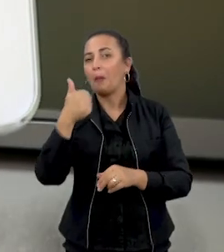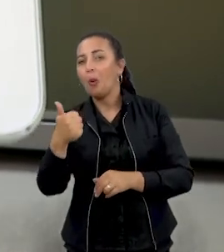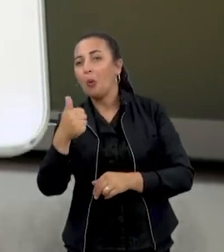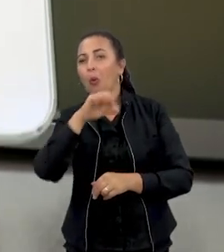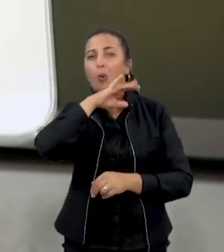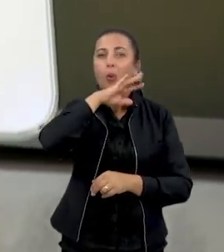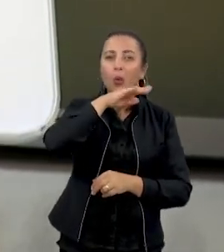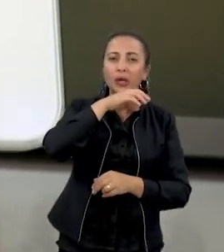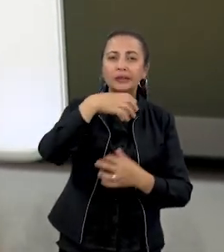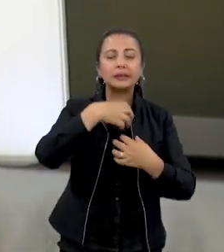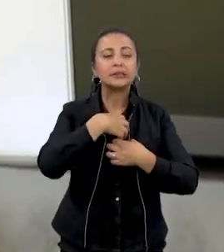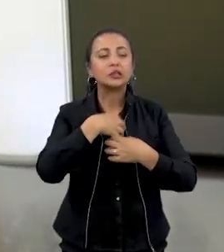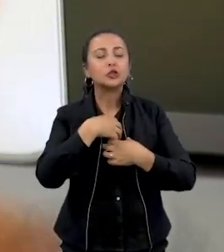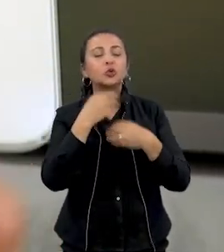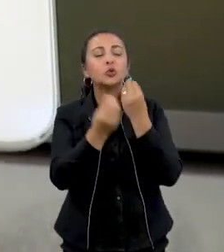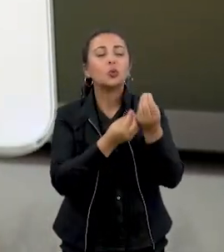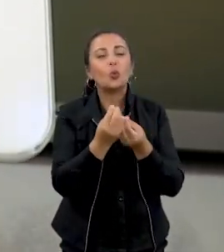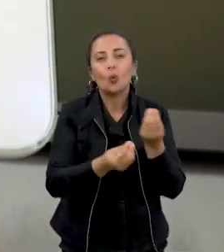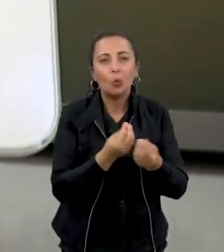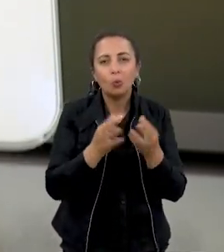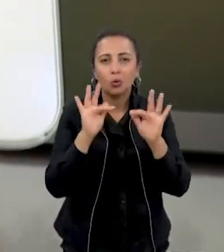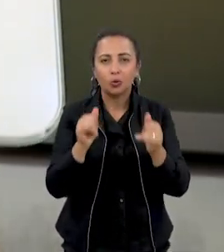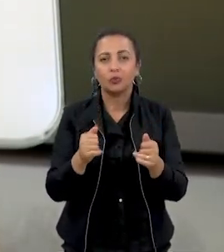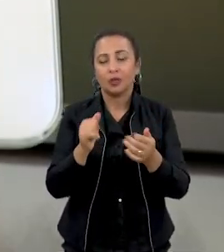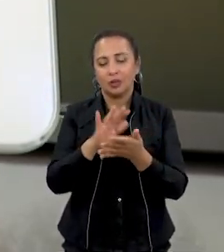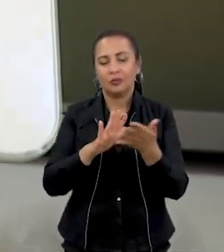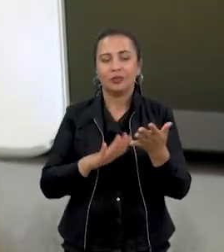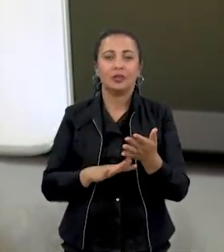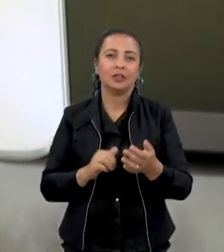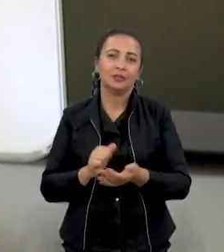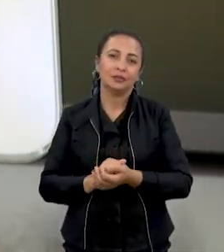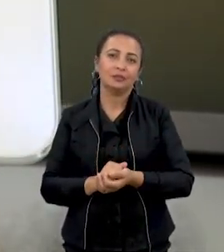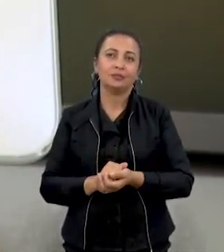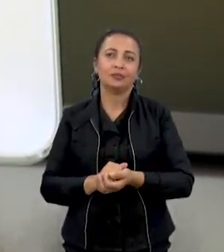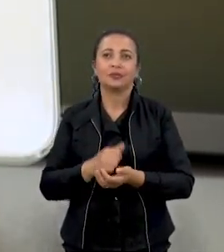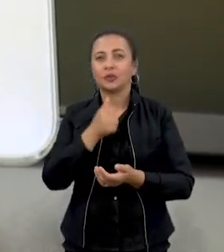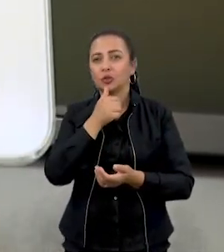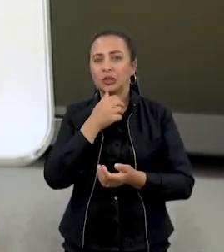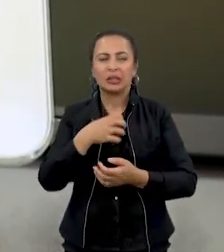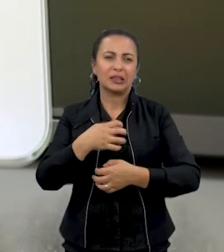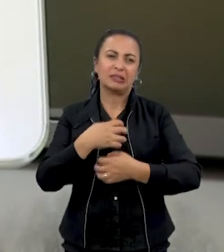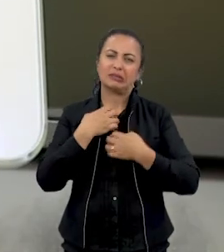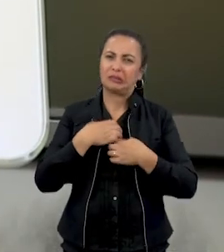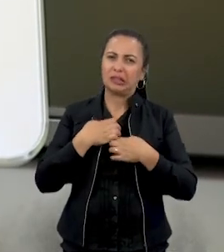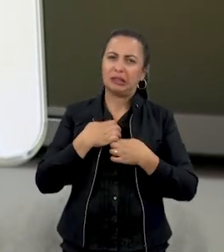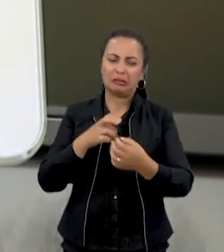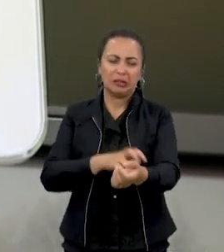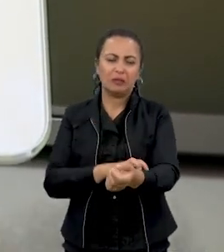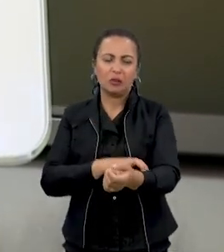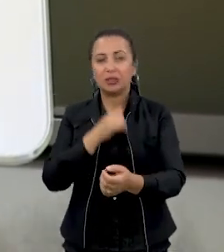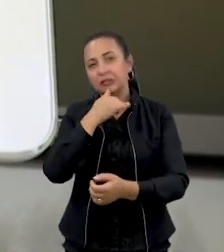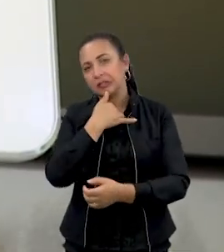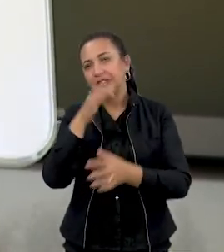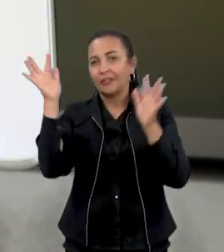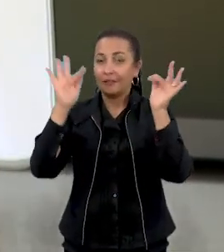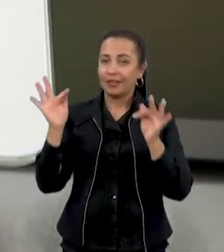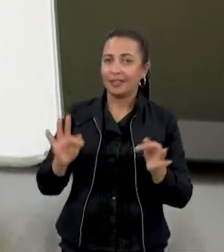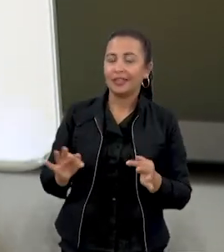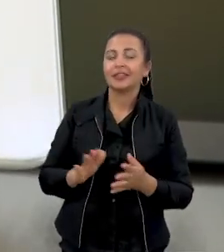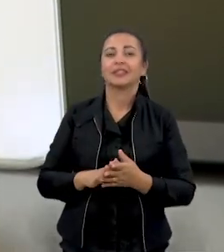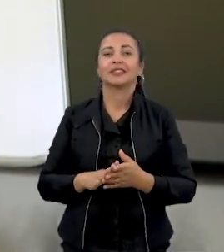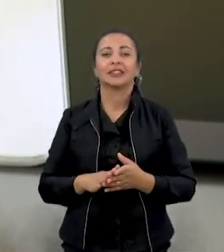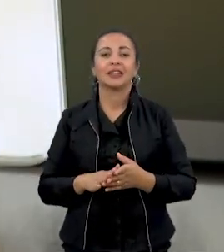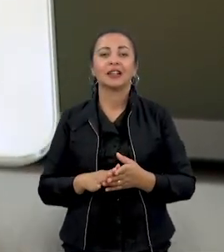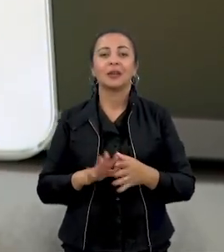resposta sobre como estava se sentindo no final de cada atividade. Então, por exemplo, irritado, ou triste, ou feliz. Ao completar